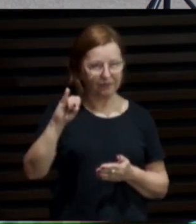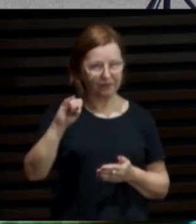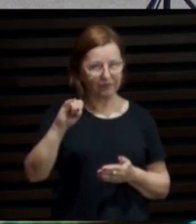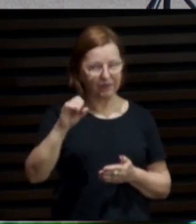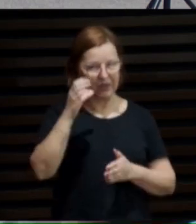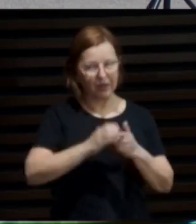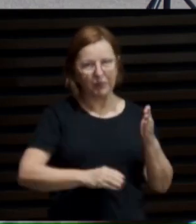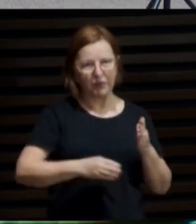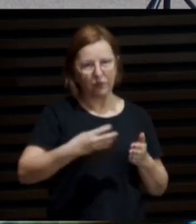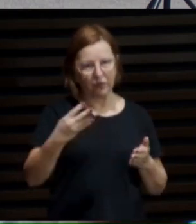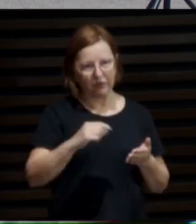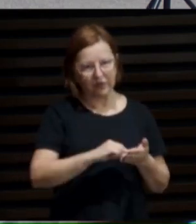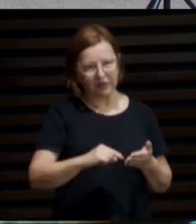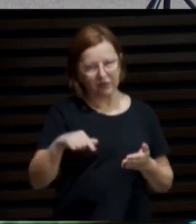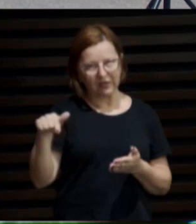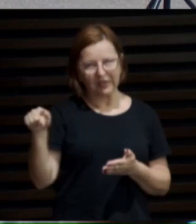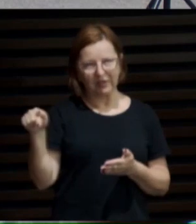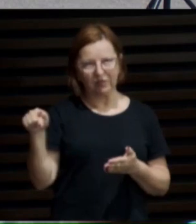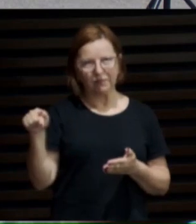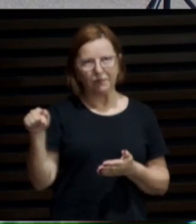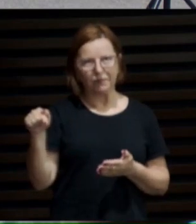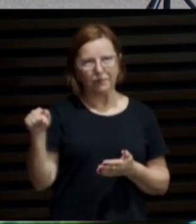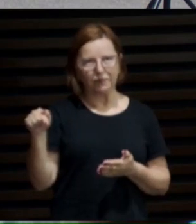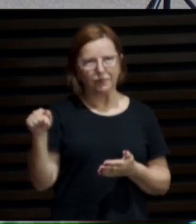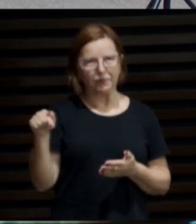capítulo 4, versículo 7.